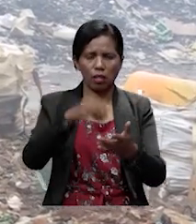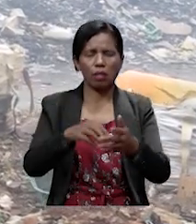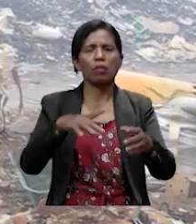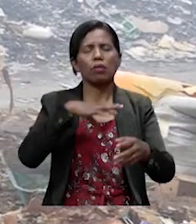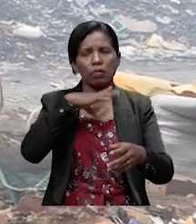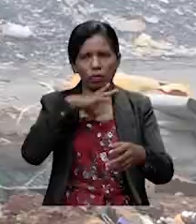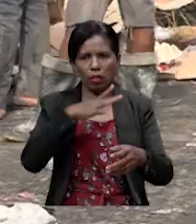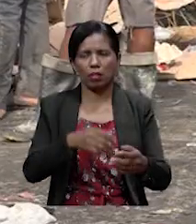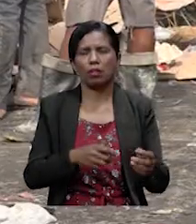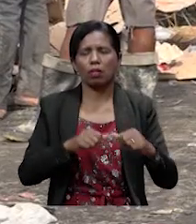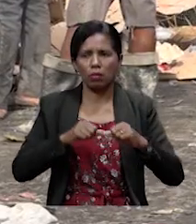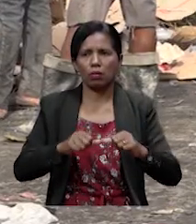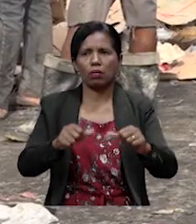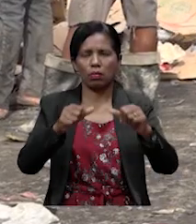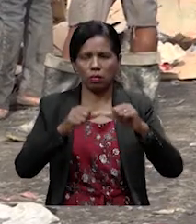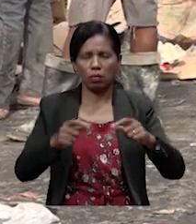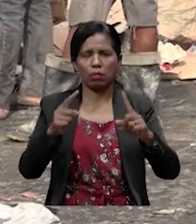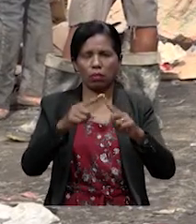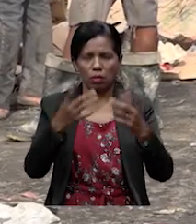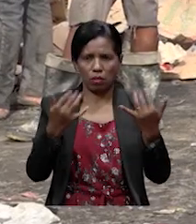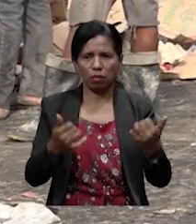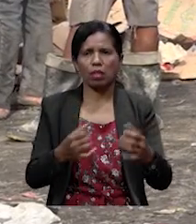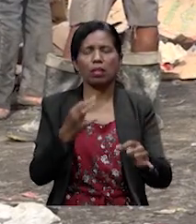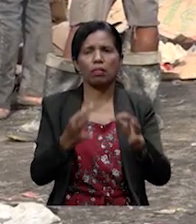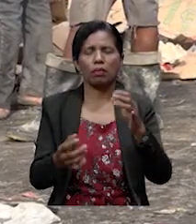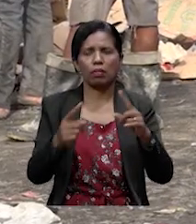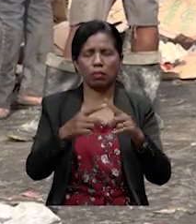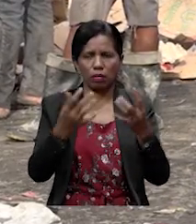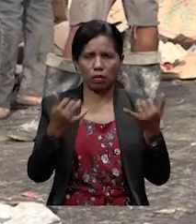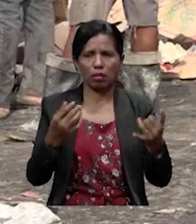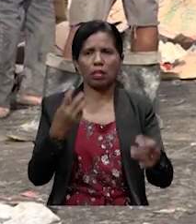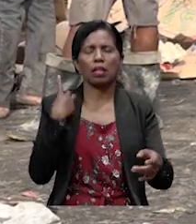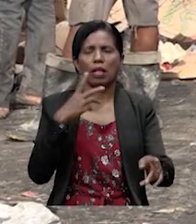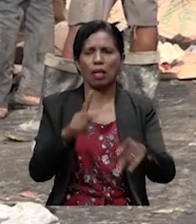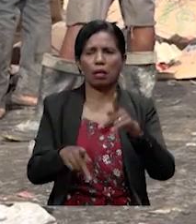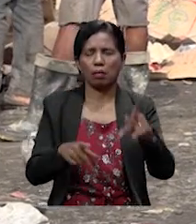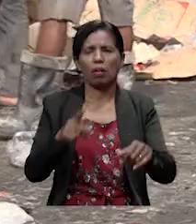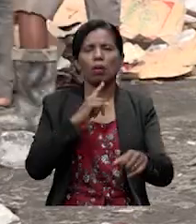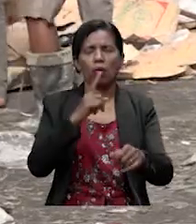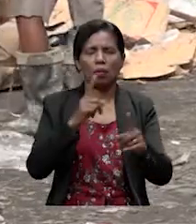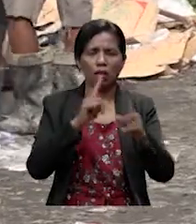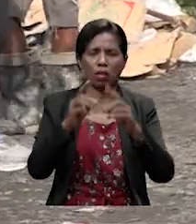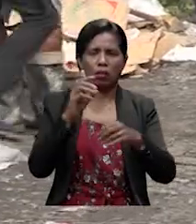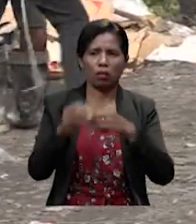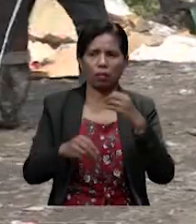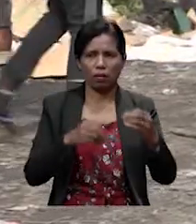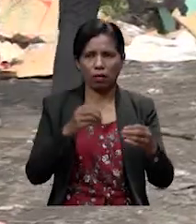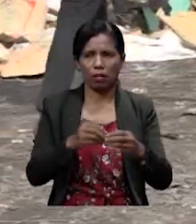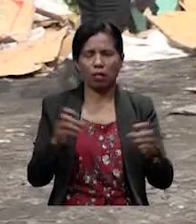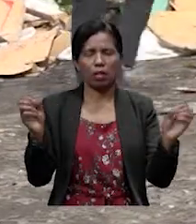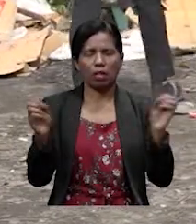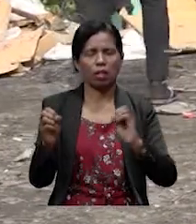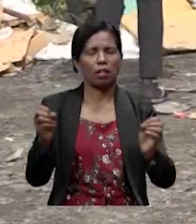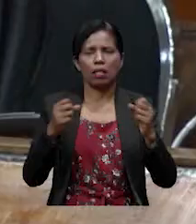bai continua santo o hin loron se o hin loron ia tenia e marbalu questiona kona ba de han kata kla